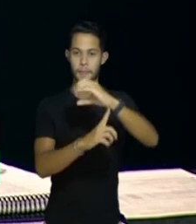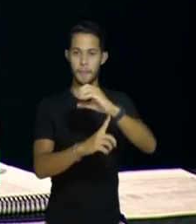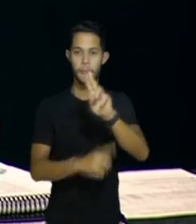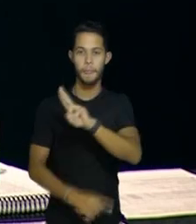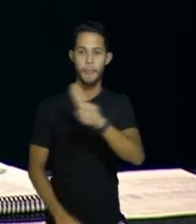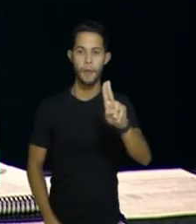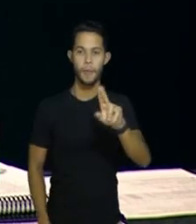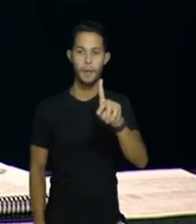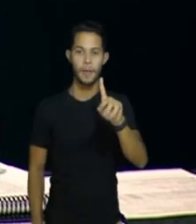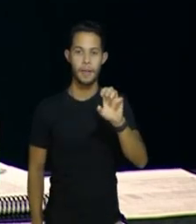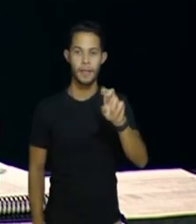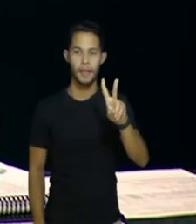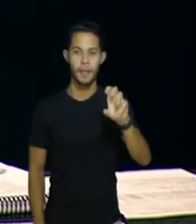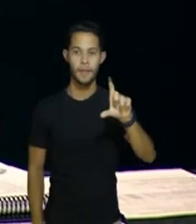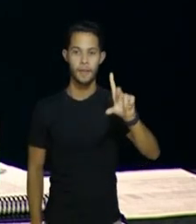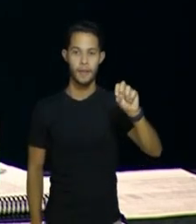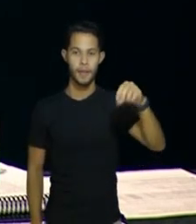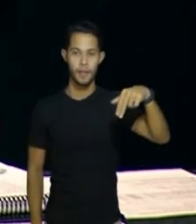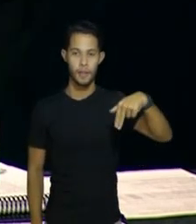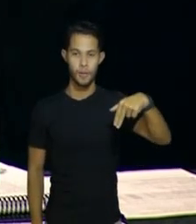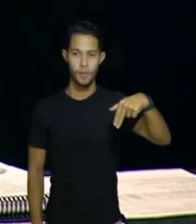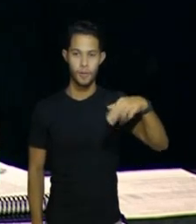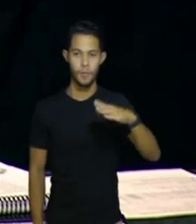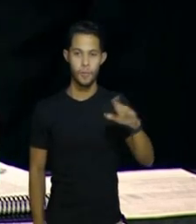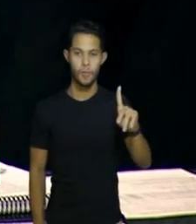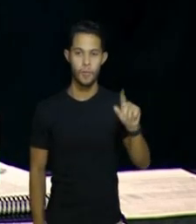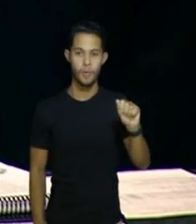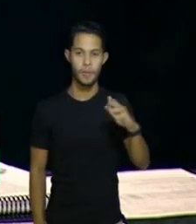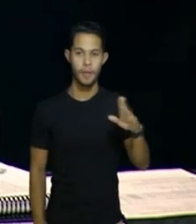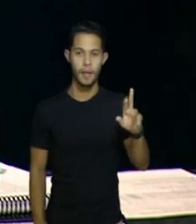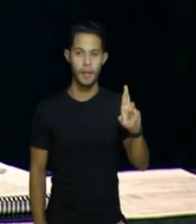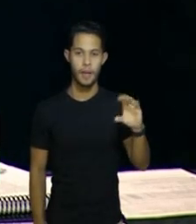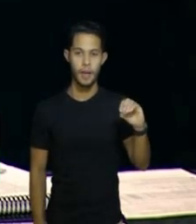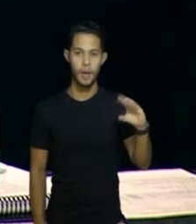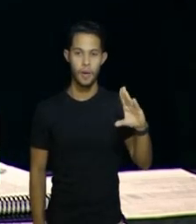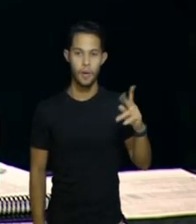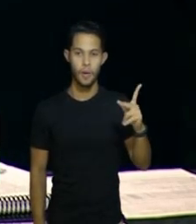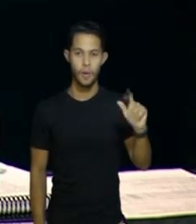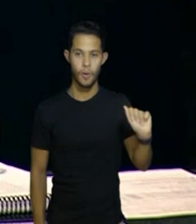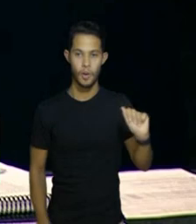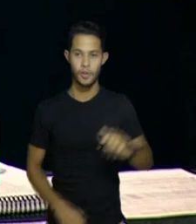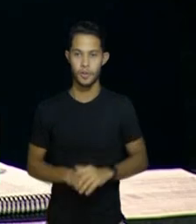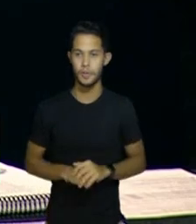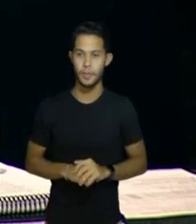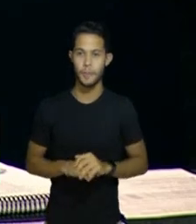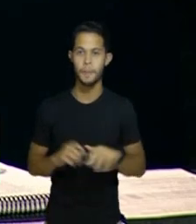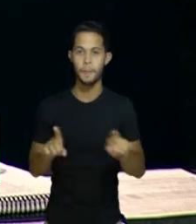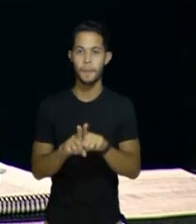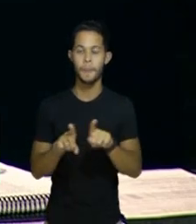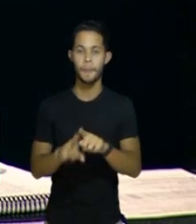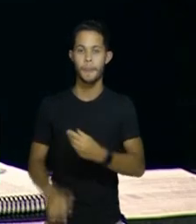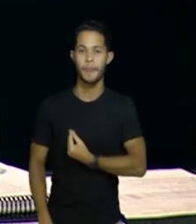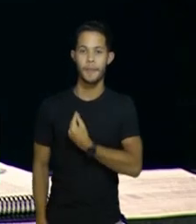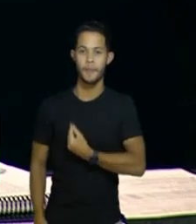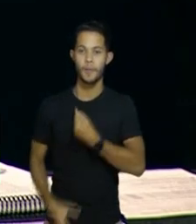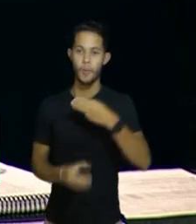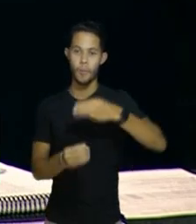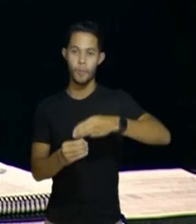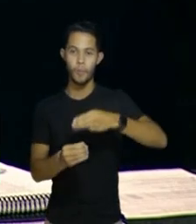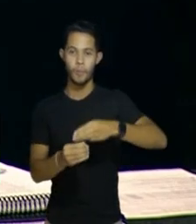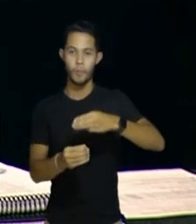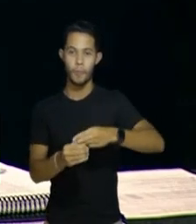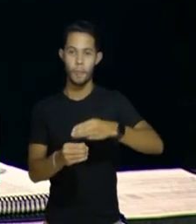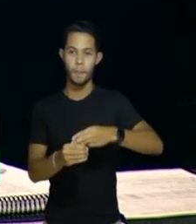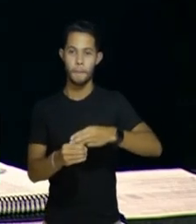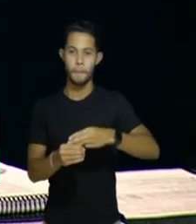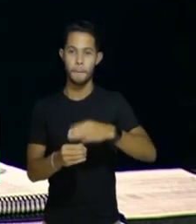Develon da Rocha, ou Develon da Rocha, e também a presença da Câmara Virim do município de Balneário